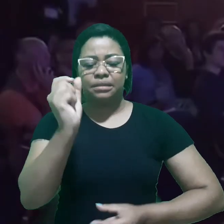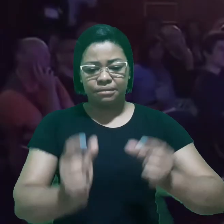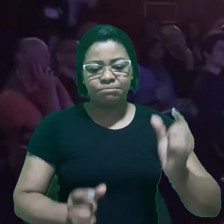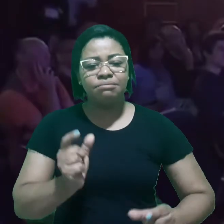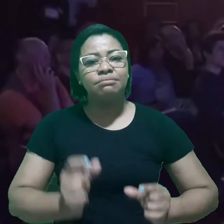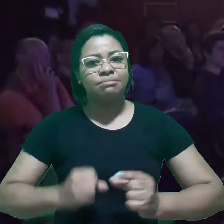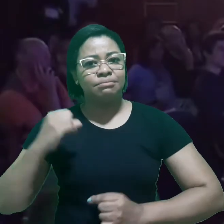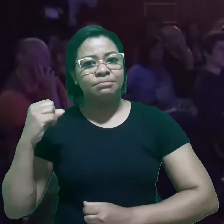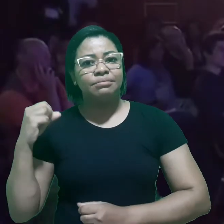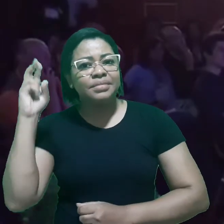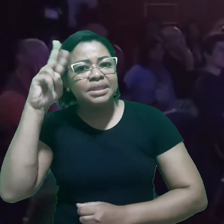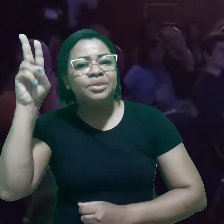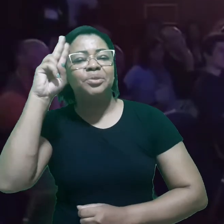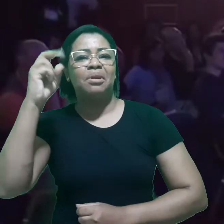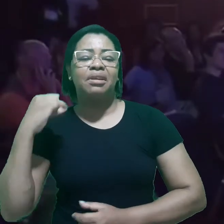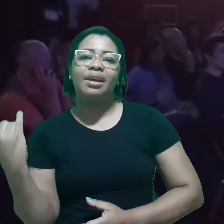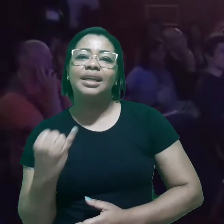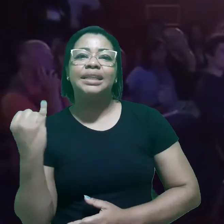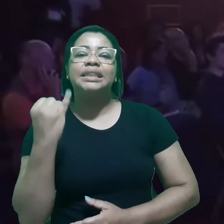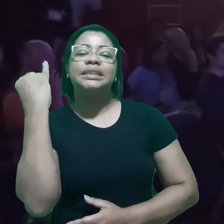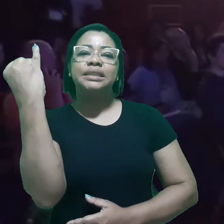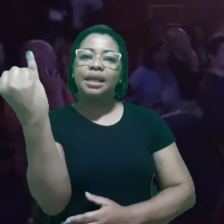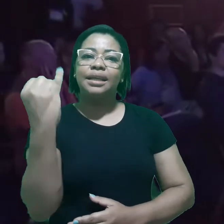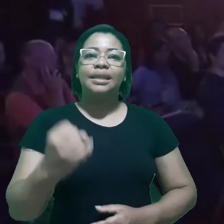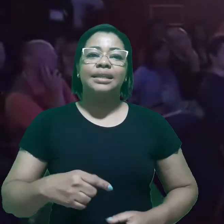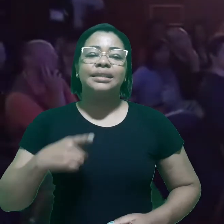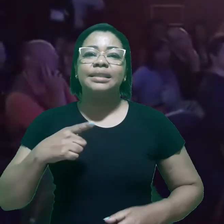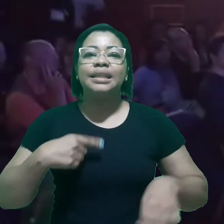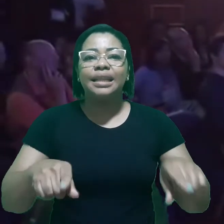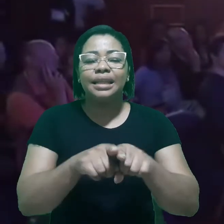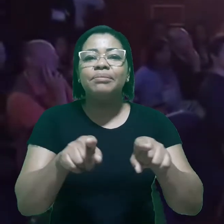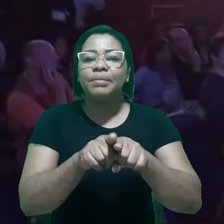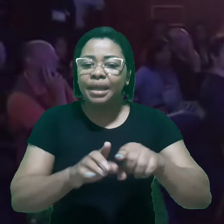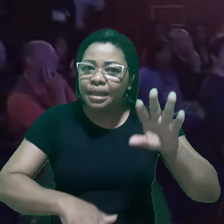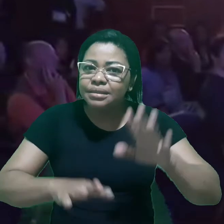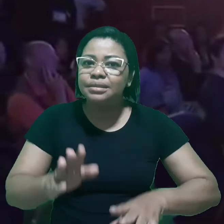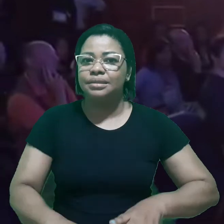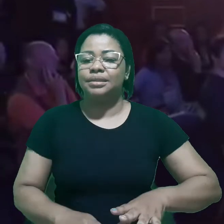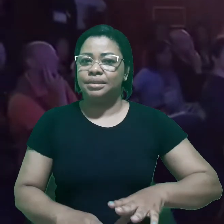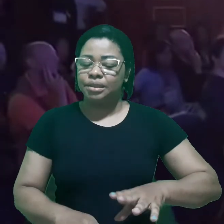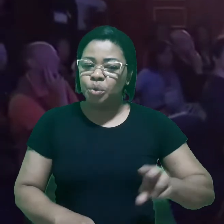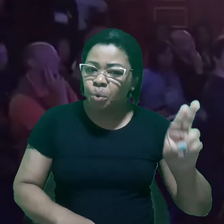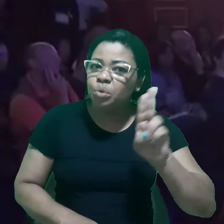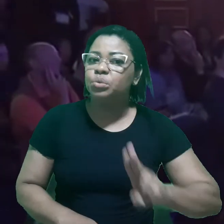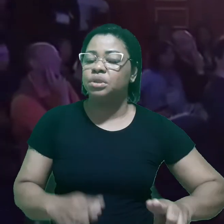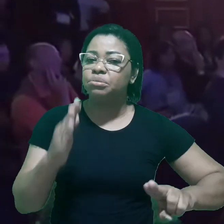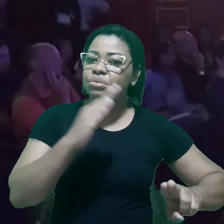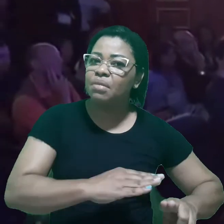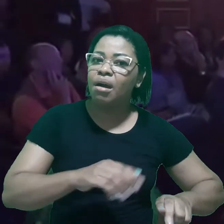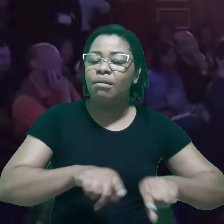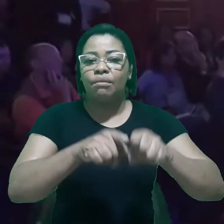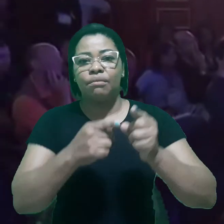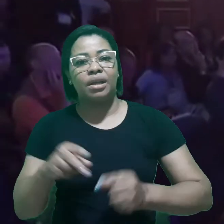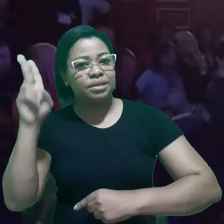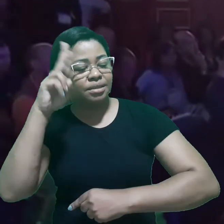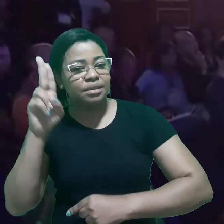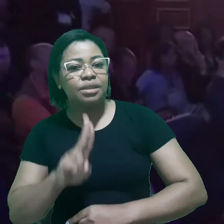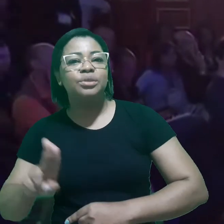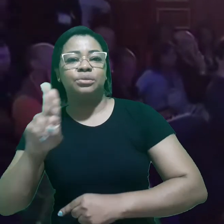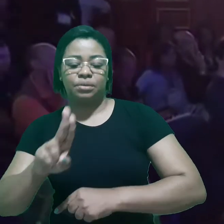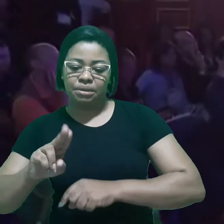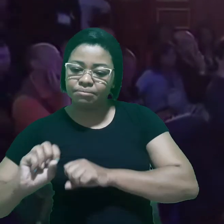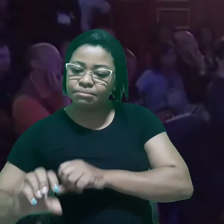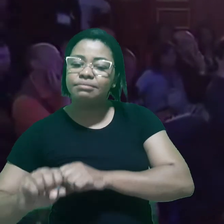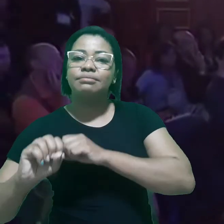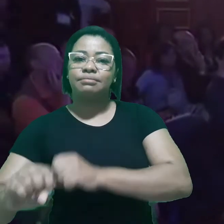maligno. Mas histórias podem também ser usadas para capacitar e humanizar. Histórias podem destruir a dignidade